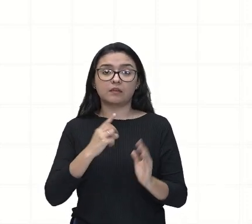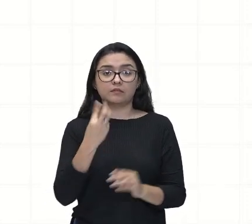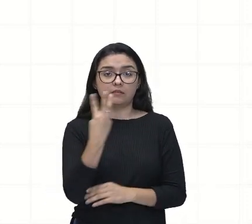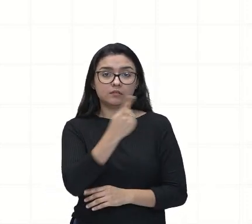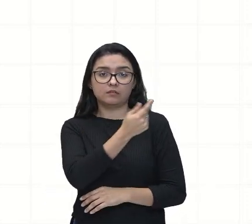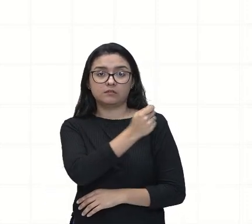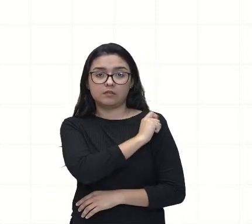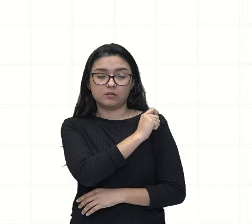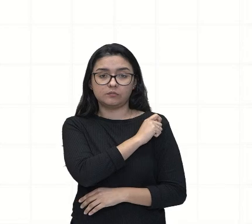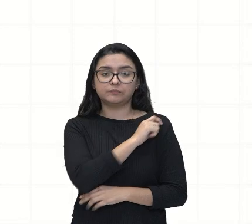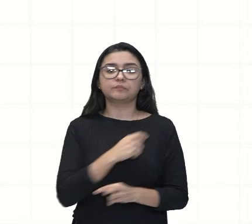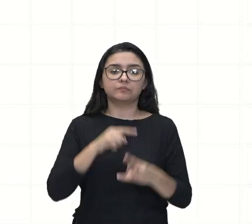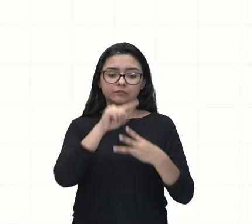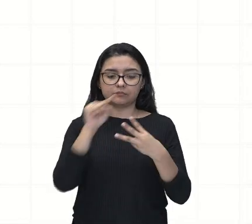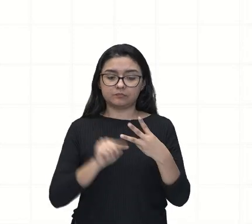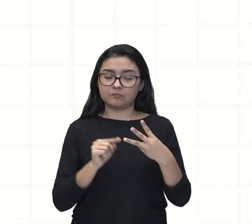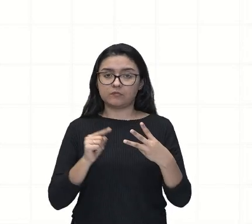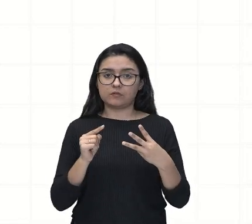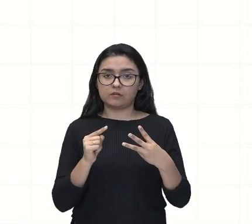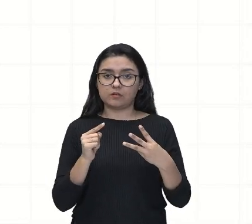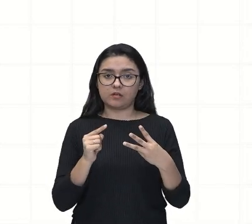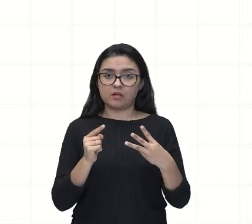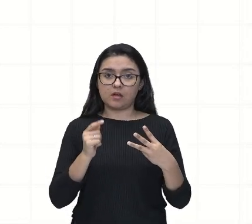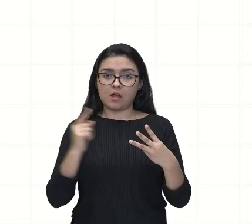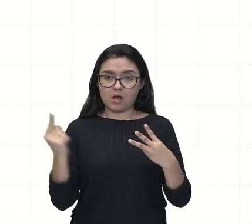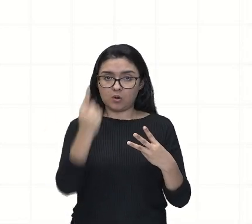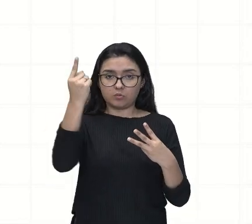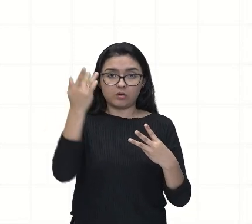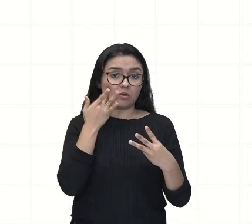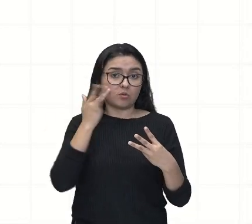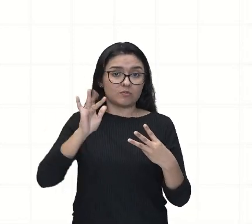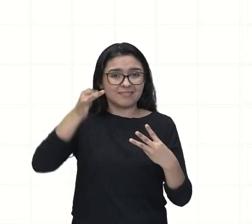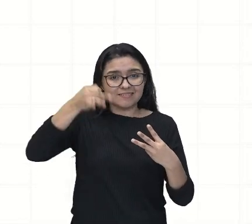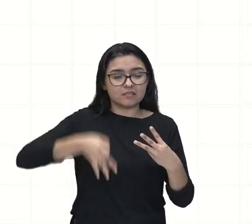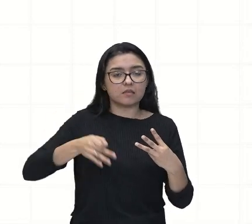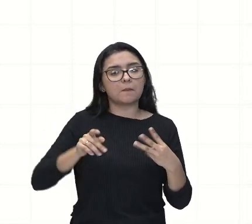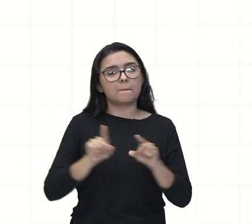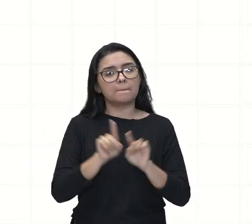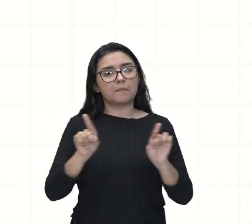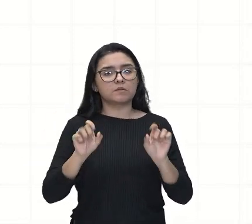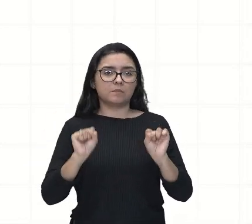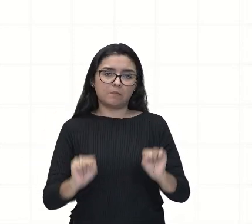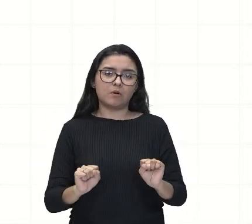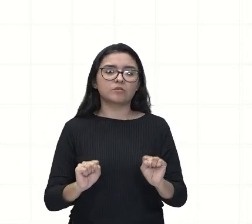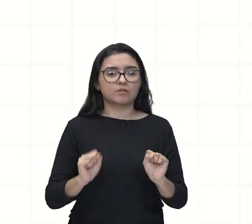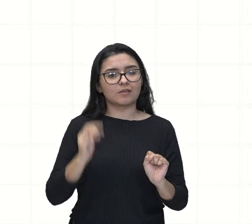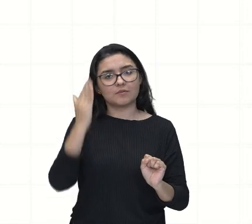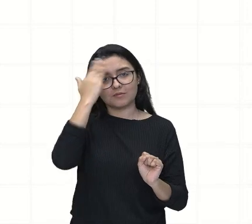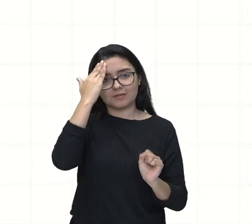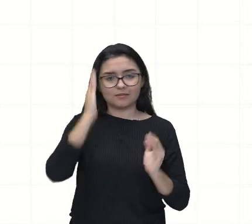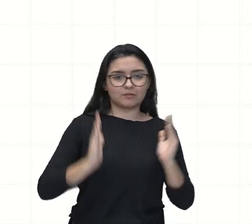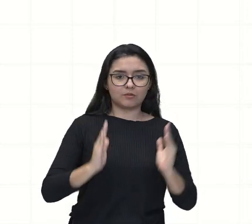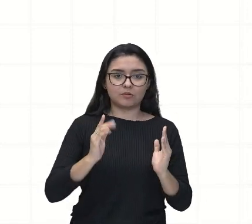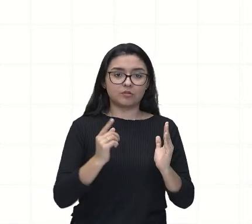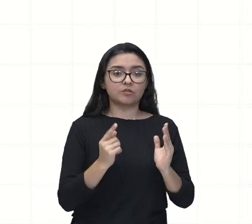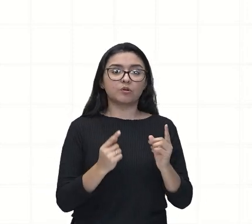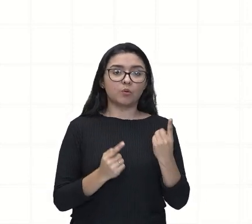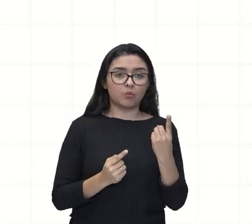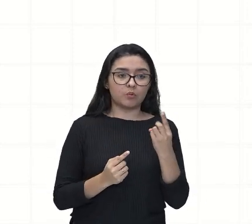A altura deles, eu não sei precisamente, mas eu sei que elas estão variando entre 1,30